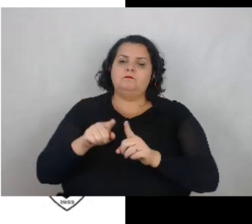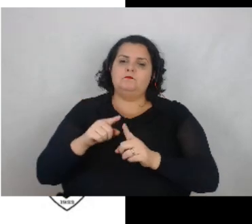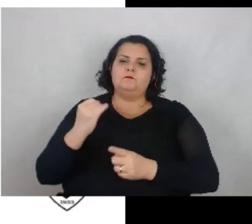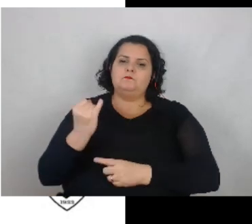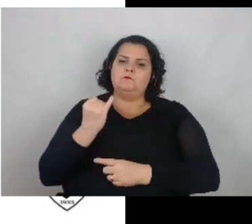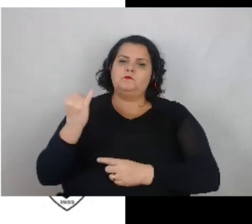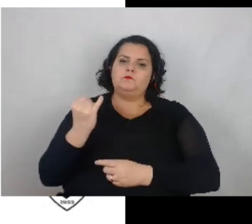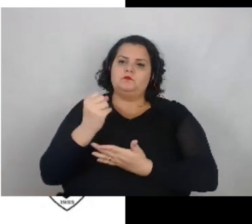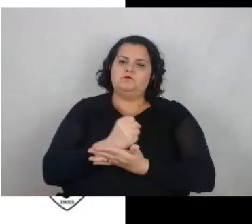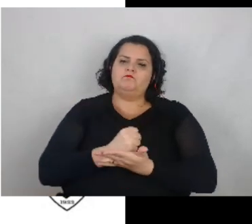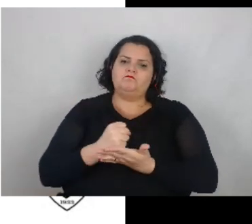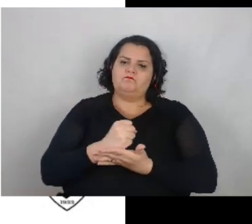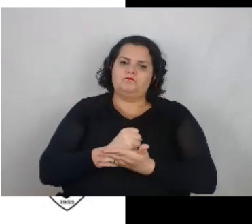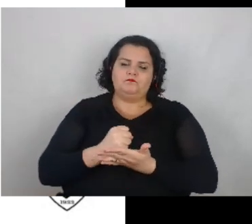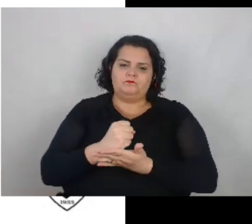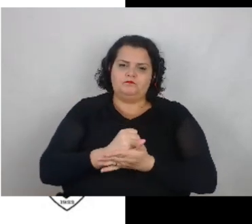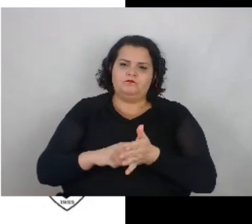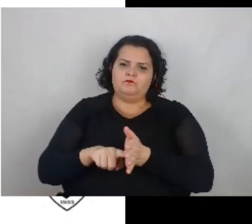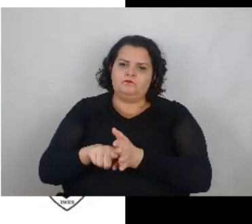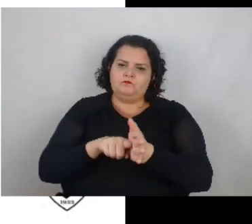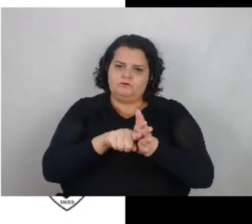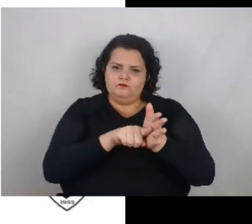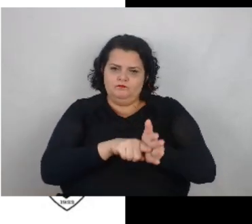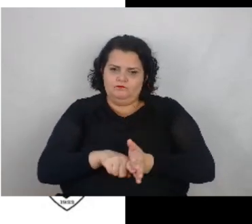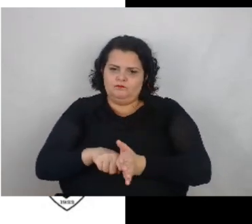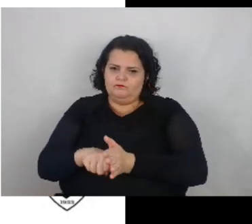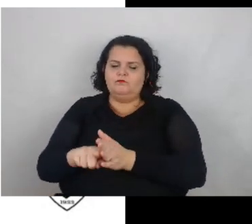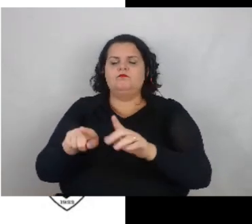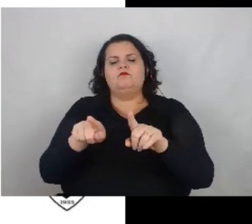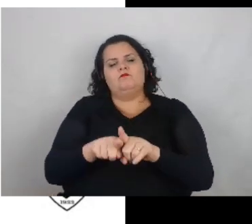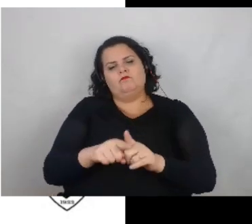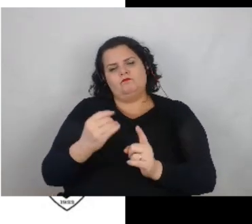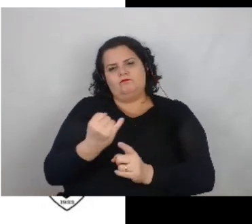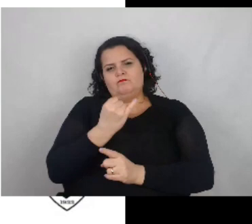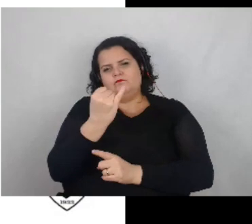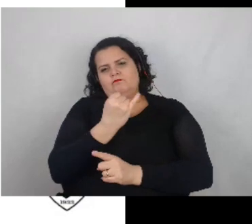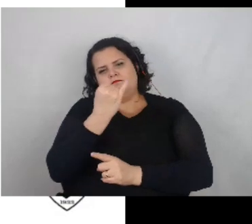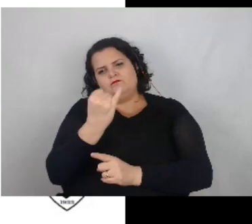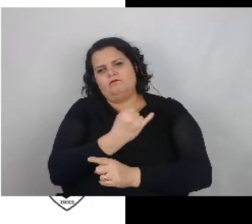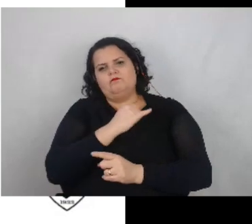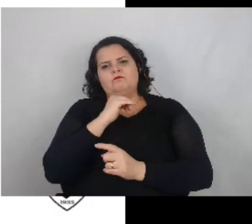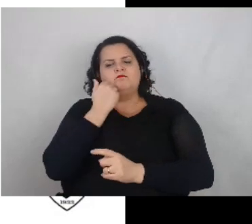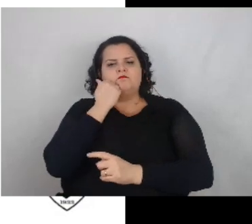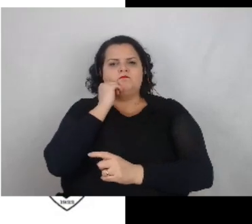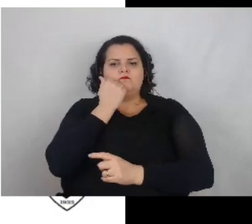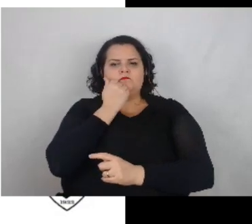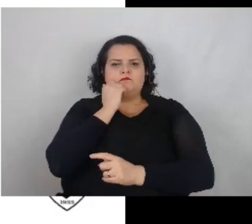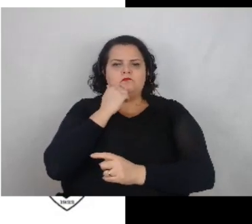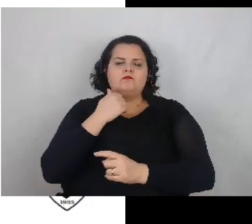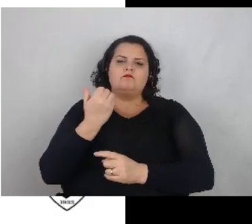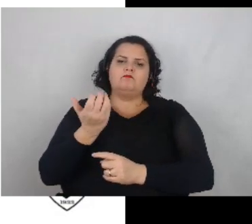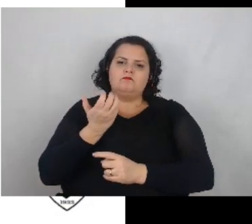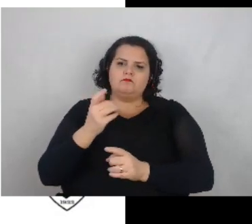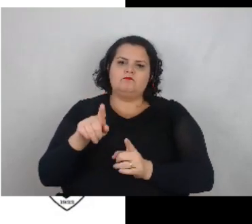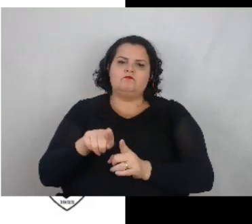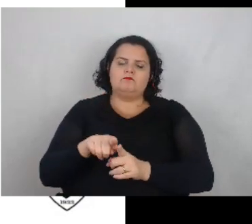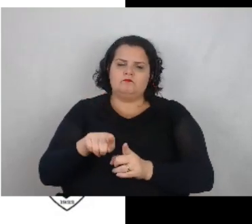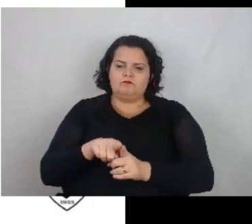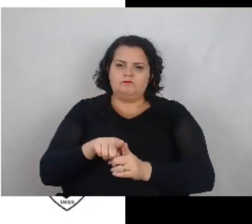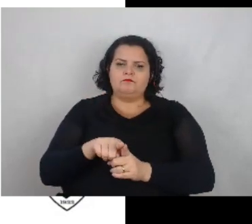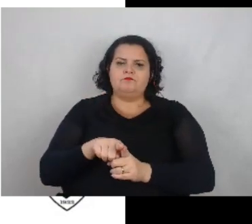da ciência para o estudo de novos fármacos relacionados à pandemia. Gostaria de ressaltar também